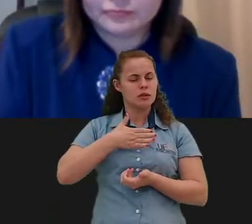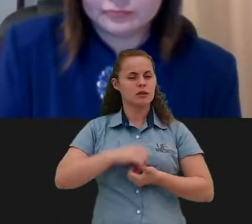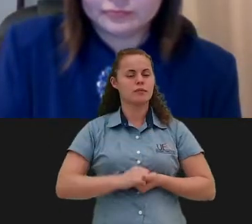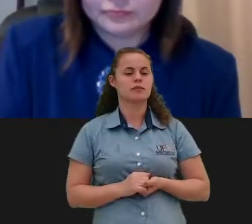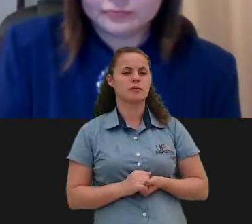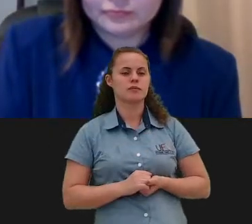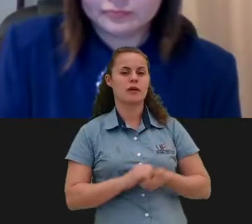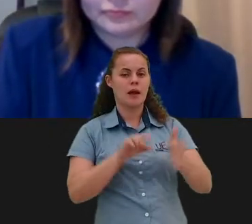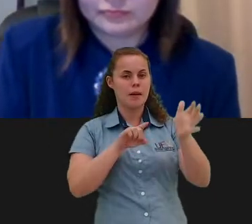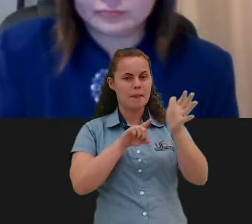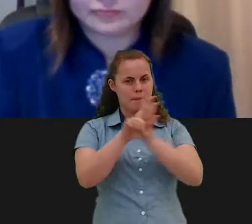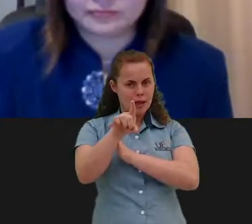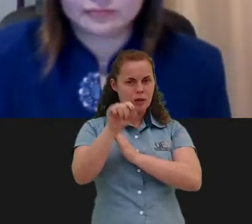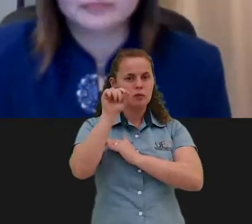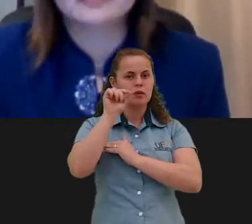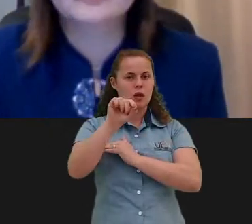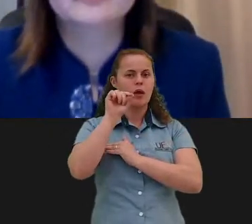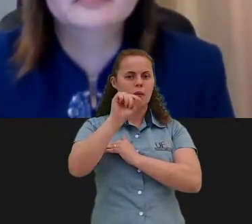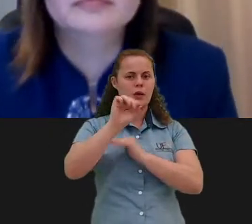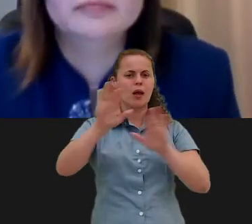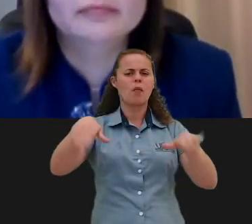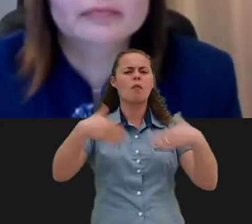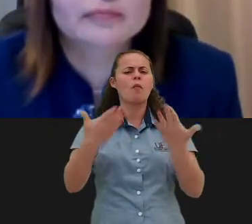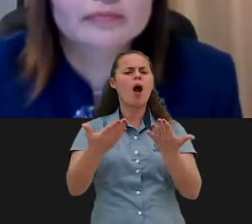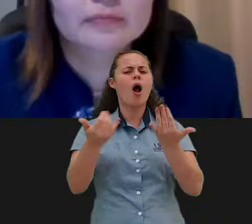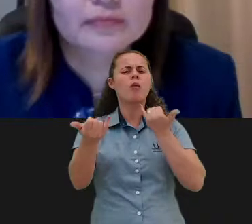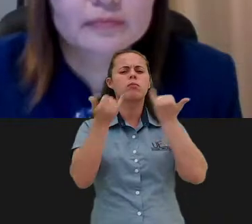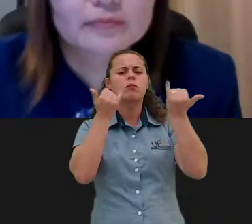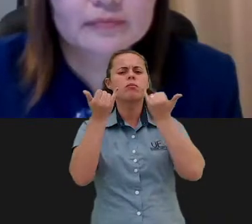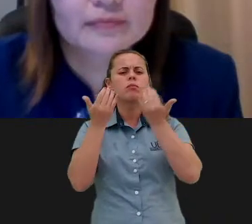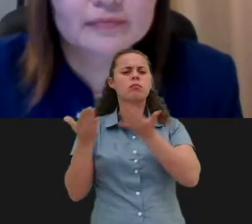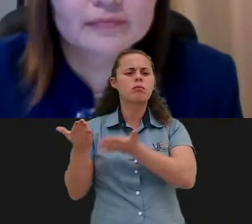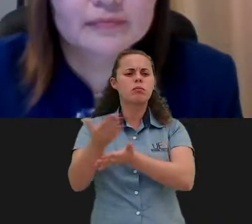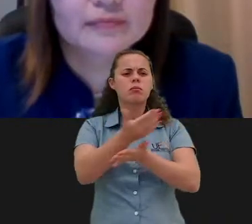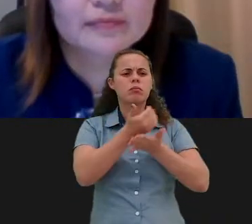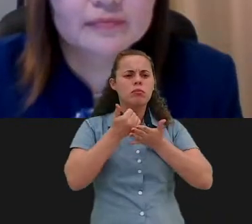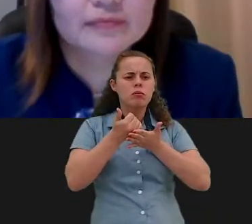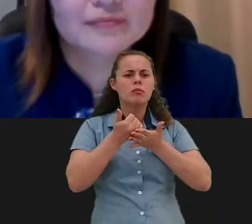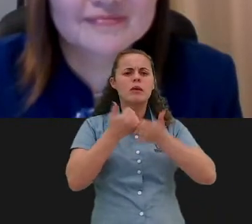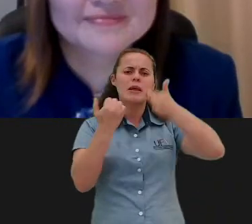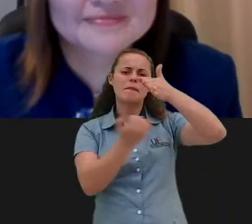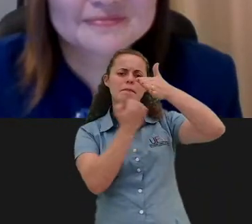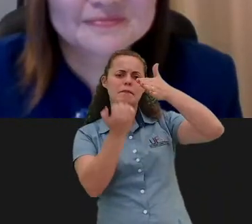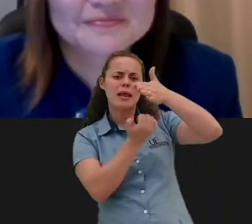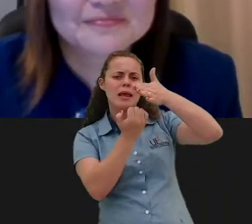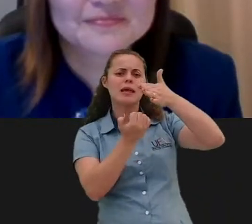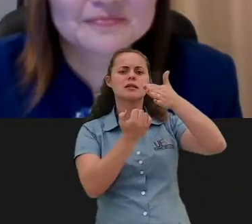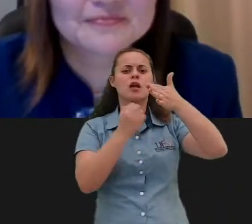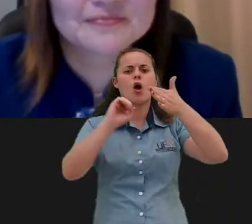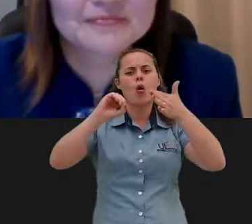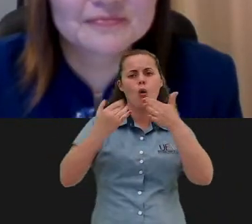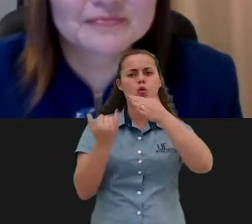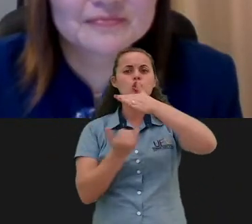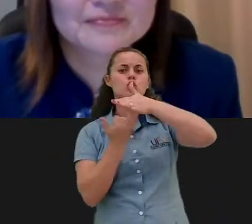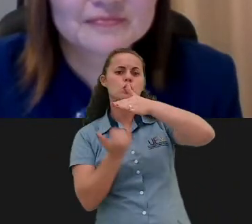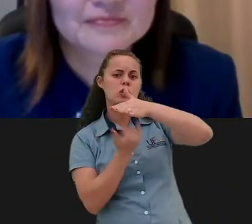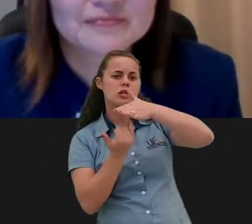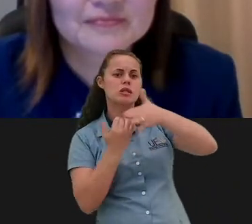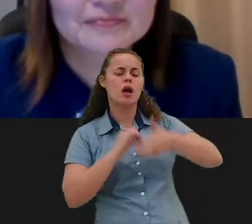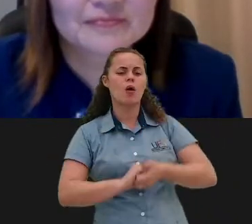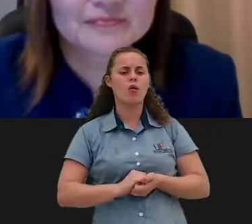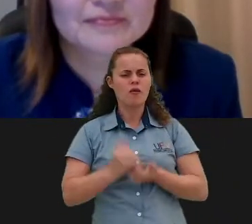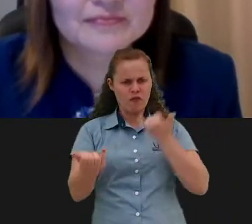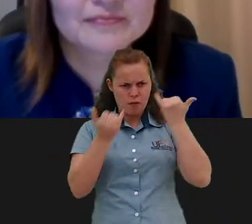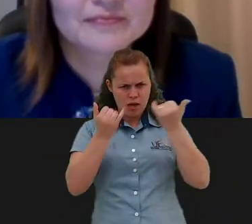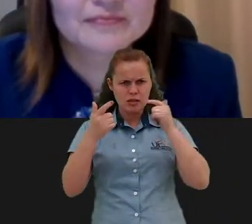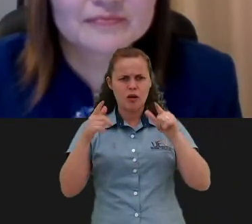do Roniel foi, como identificar quais são os dados valiosos que trafegam por uma empresa, instituição? Esses dados... sempre tem que